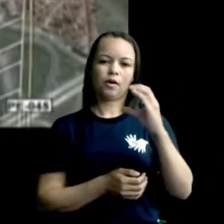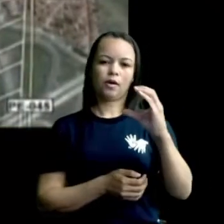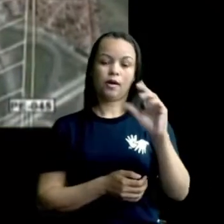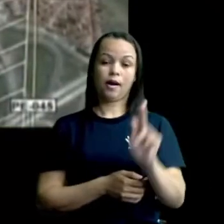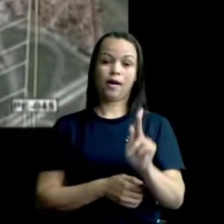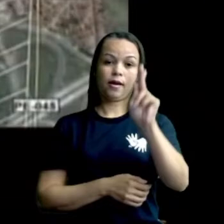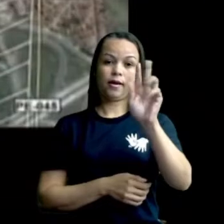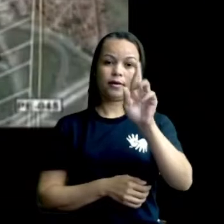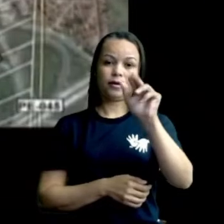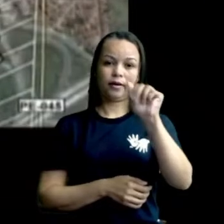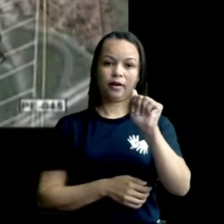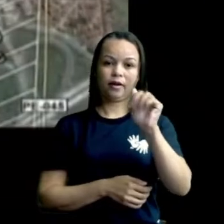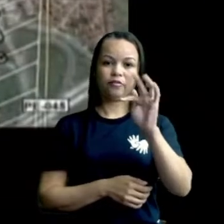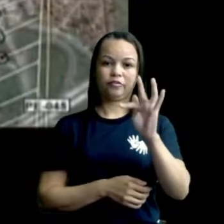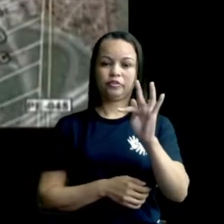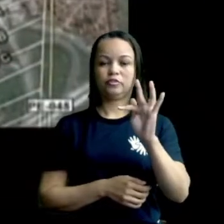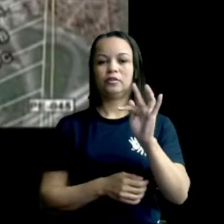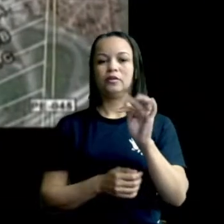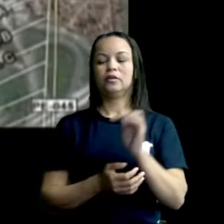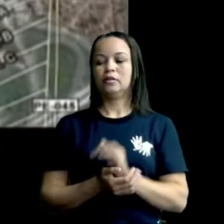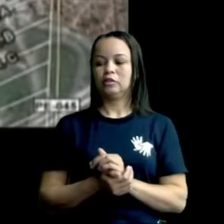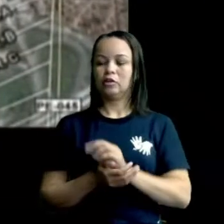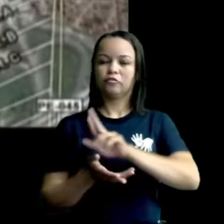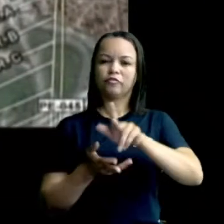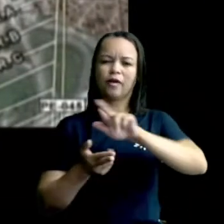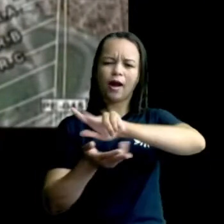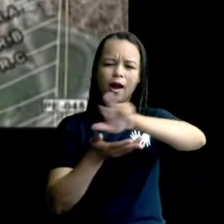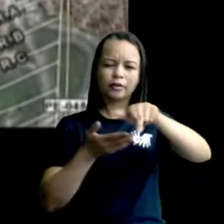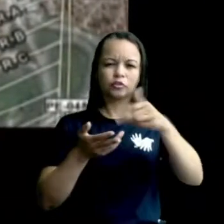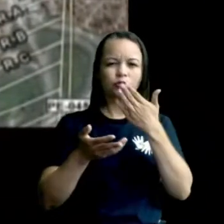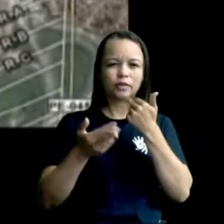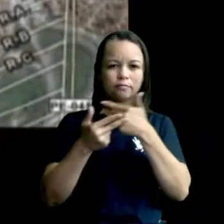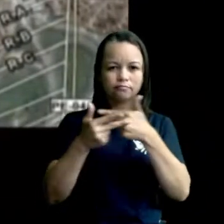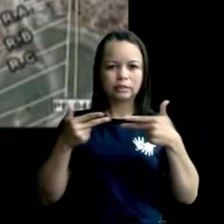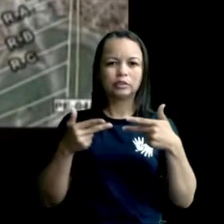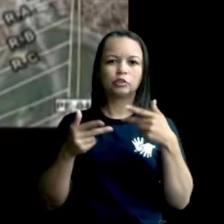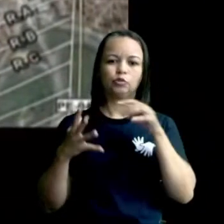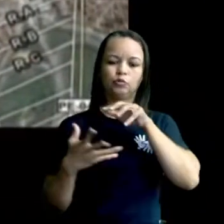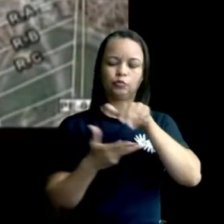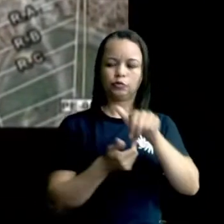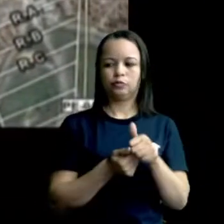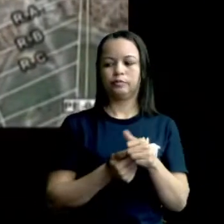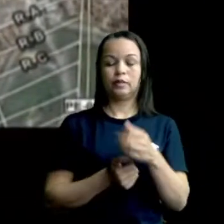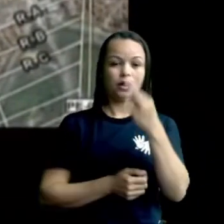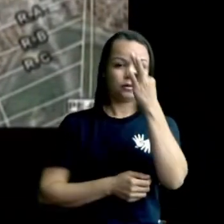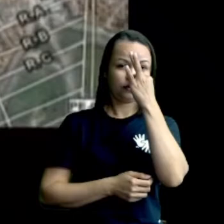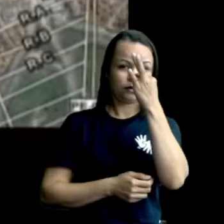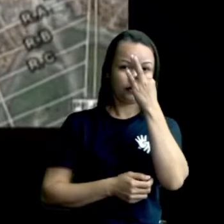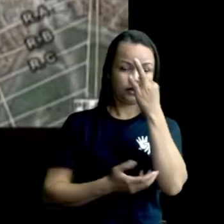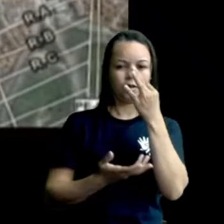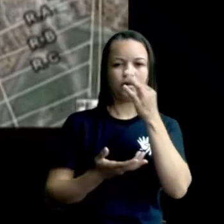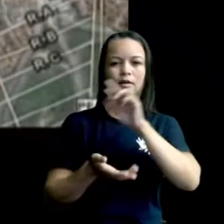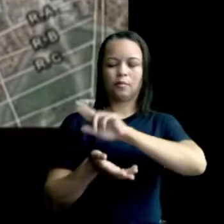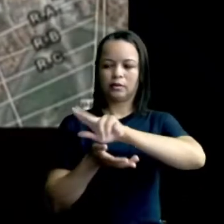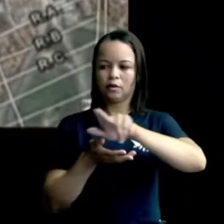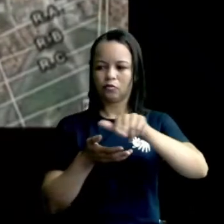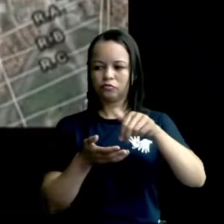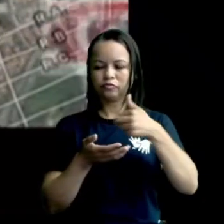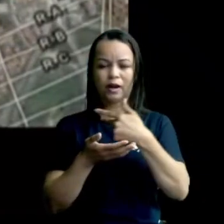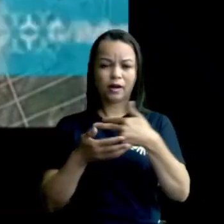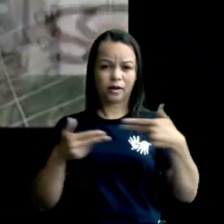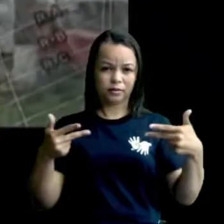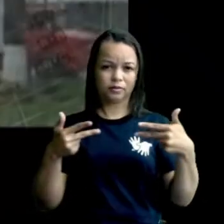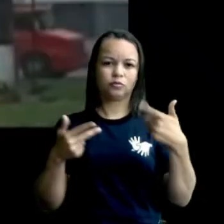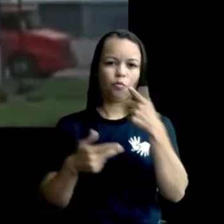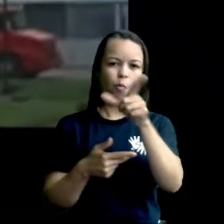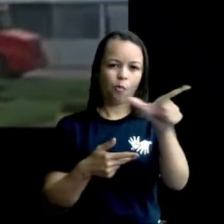segunda maior fabricante de gêneros alimentícios do mundo, a Sadia, a Metal Frio e muitas